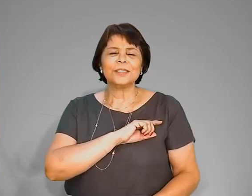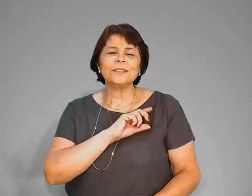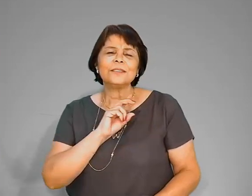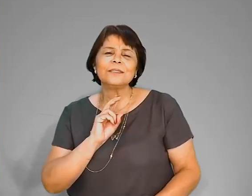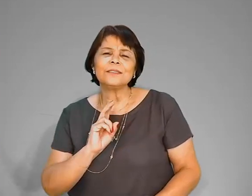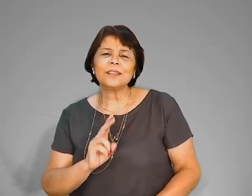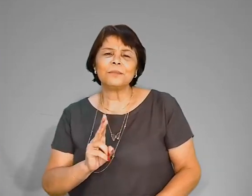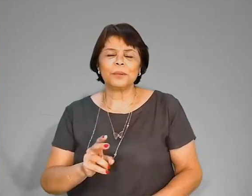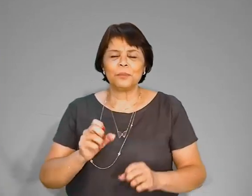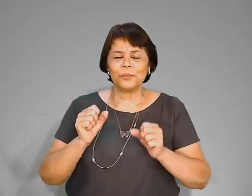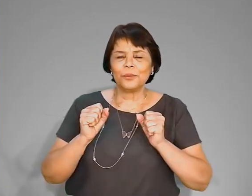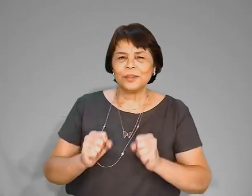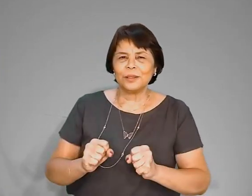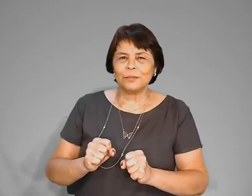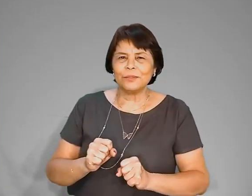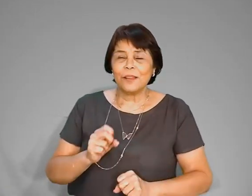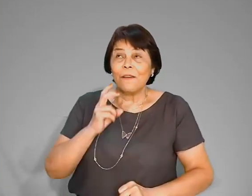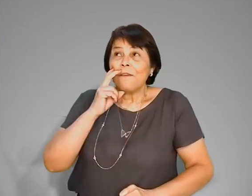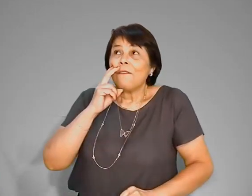pedra angular.